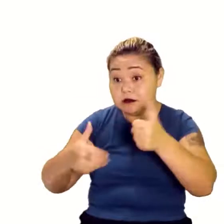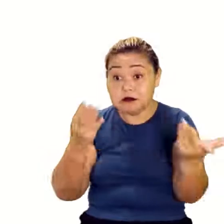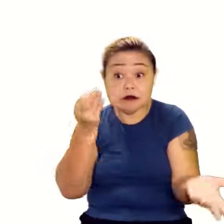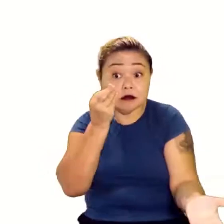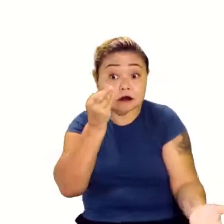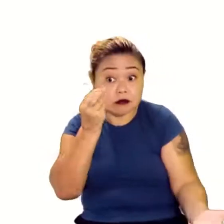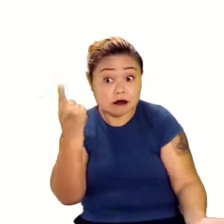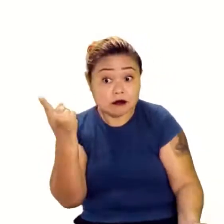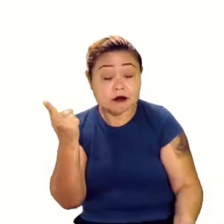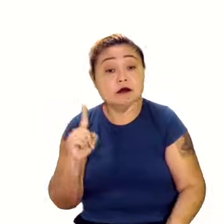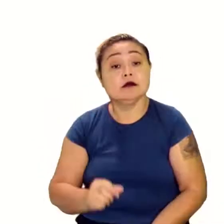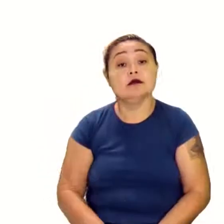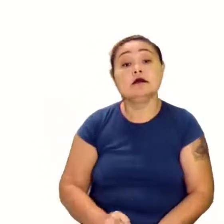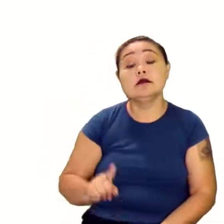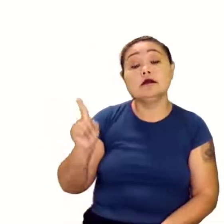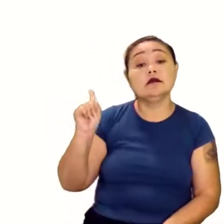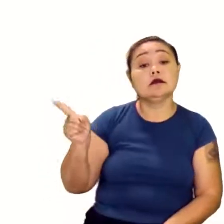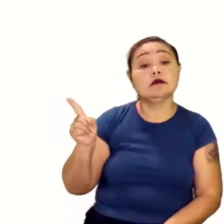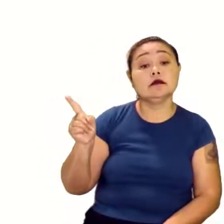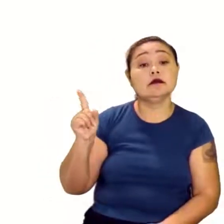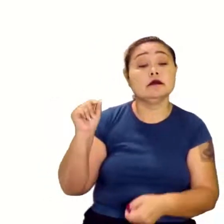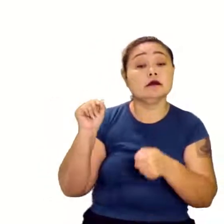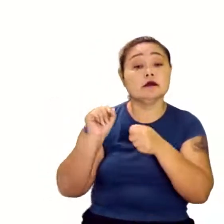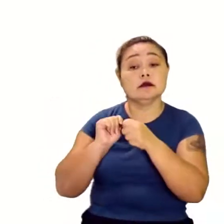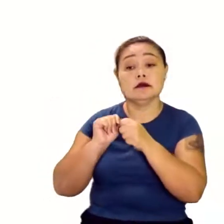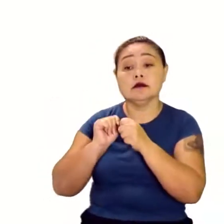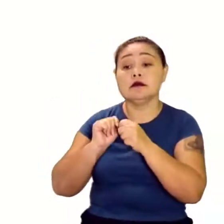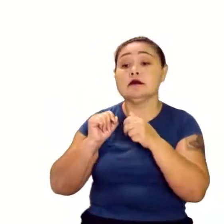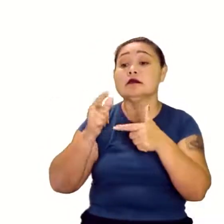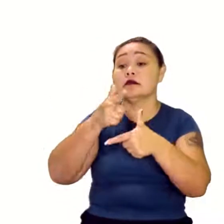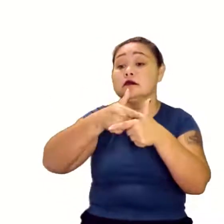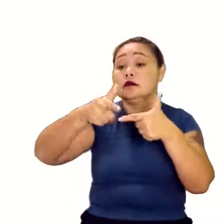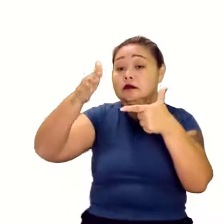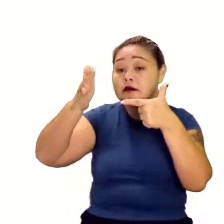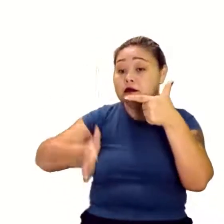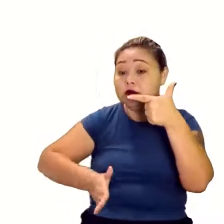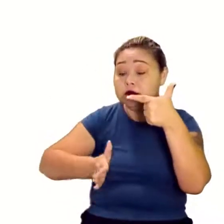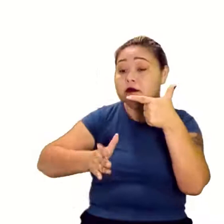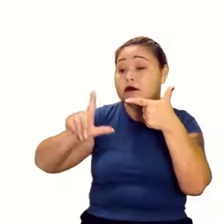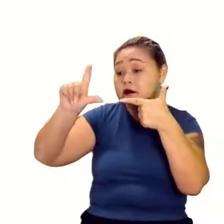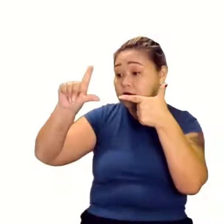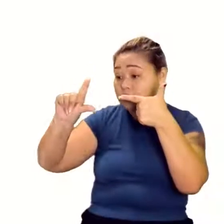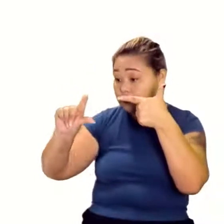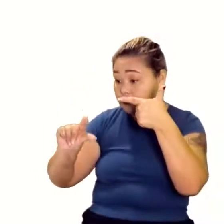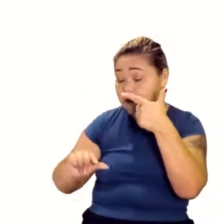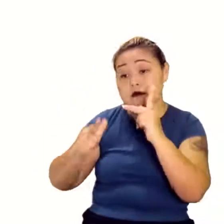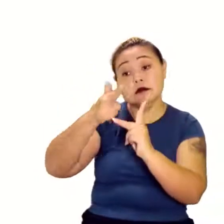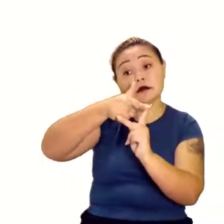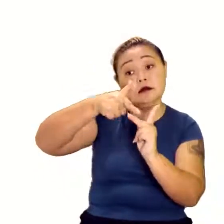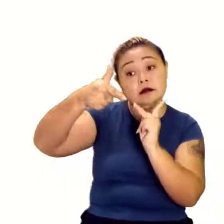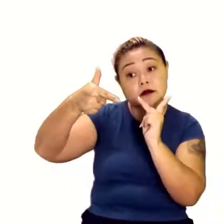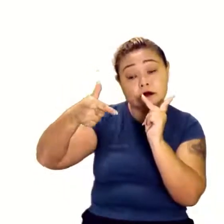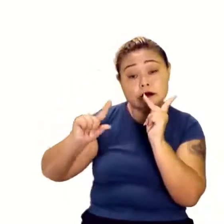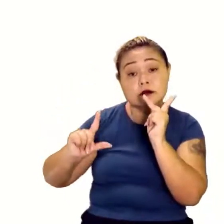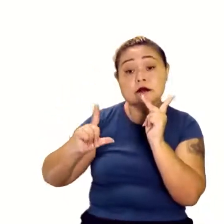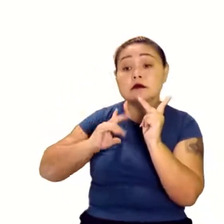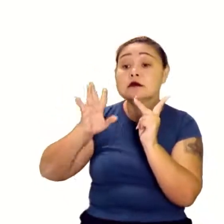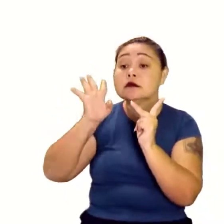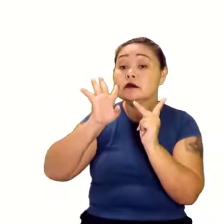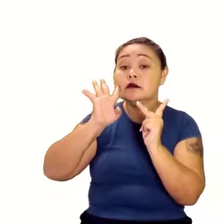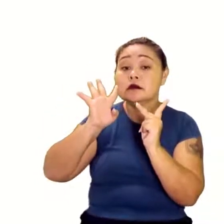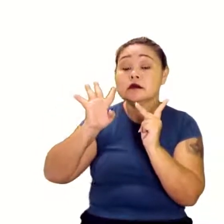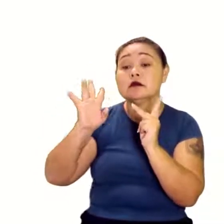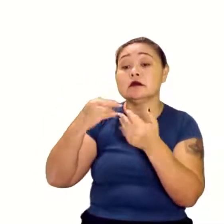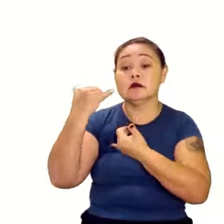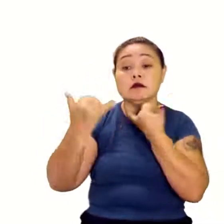lá. Nestas situações, iremos fatorar os radicandos e fazer a simplificação das raízes. Isso. E aí foi bem legal porque